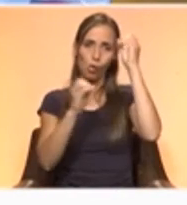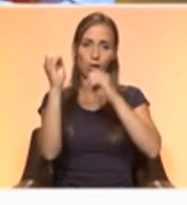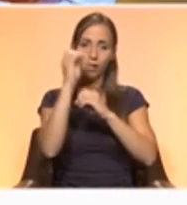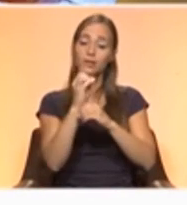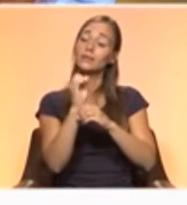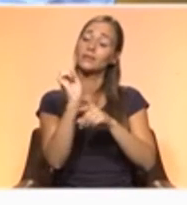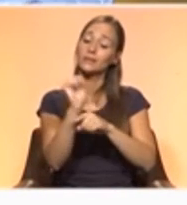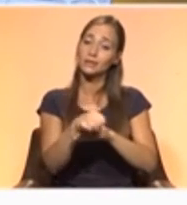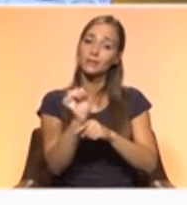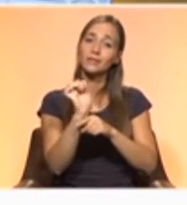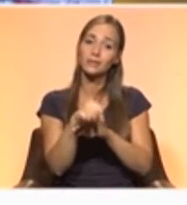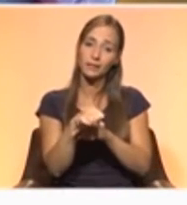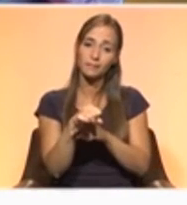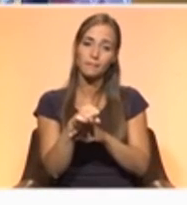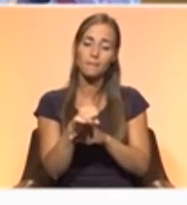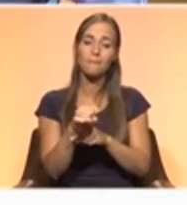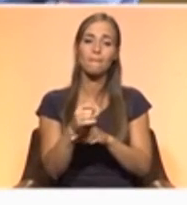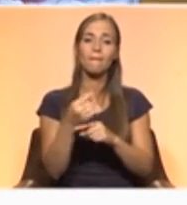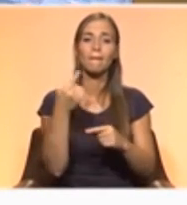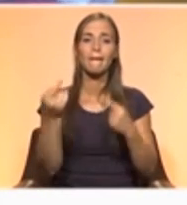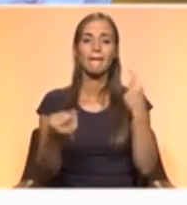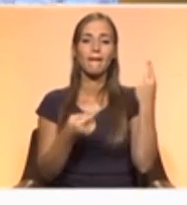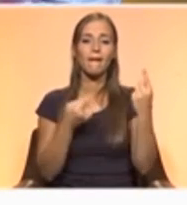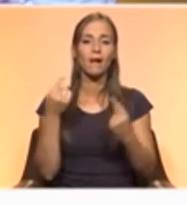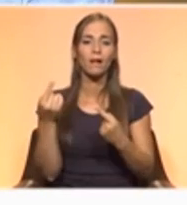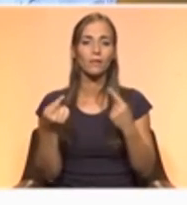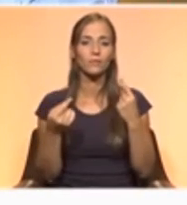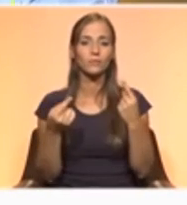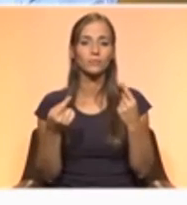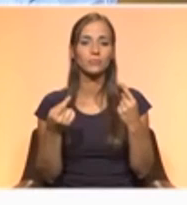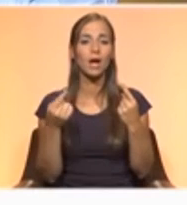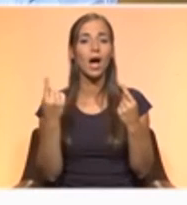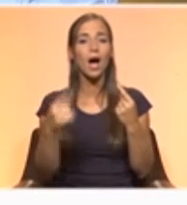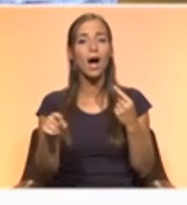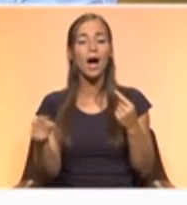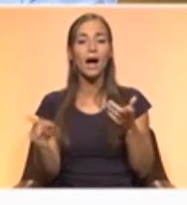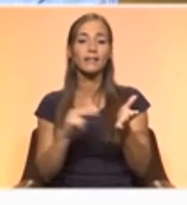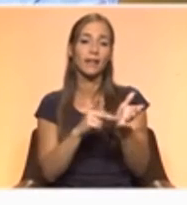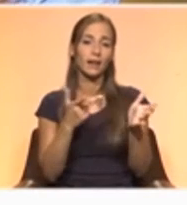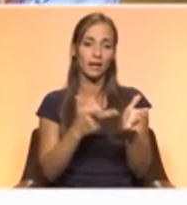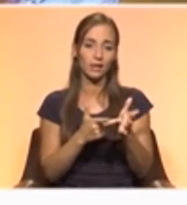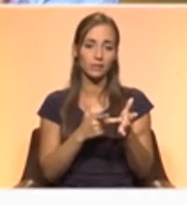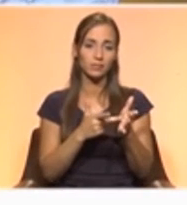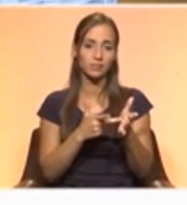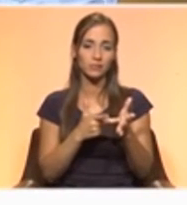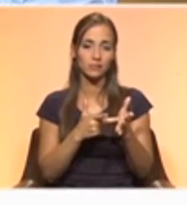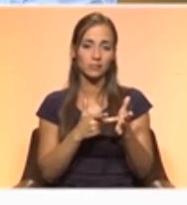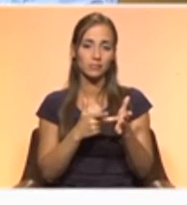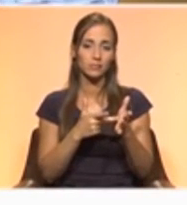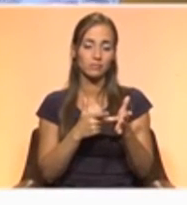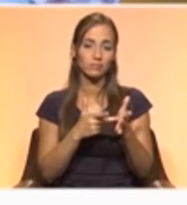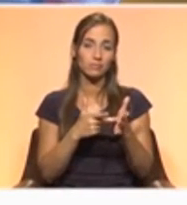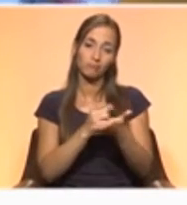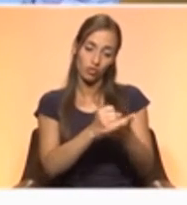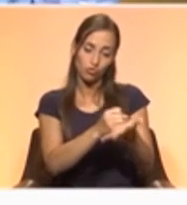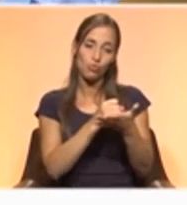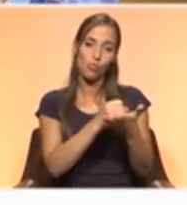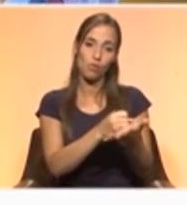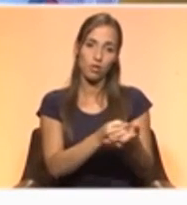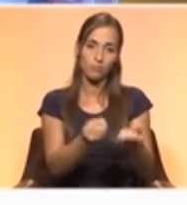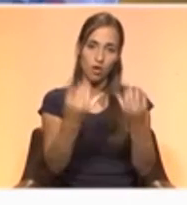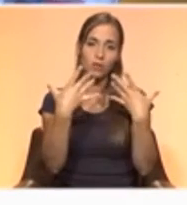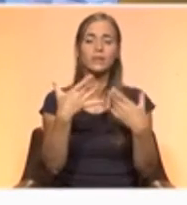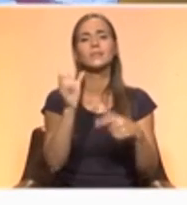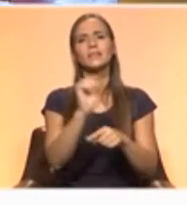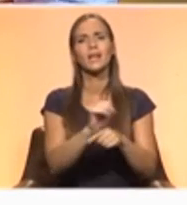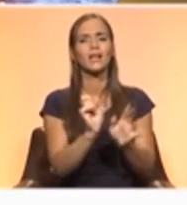deiz aos sites que existem exatamente existem técnicas para trazer ou publicidade é os sites e aliás e o site dá mais credibilidade